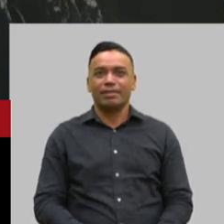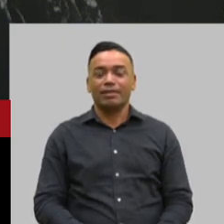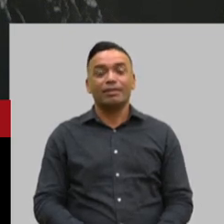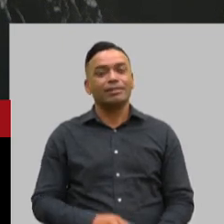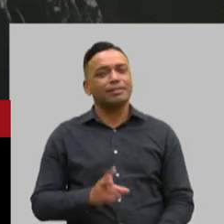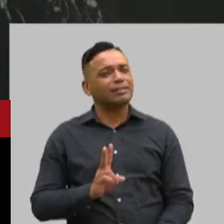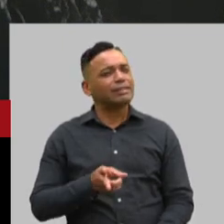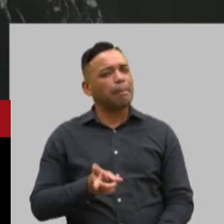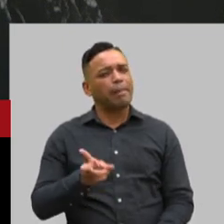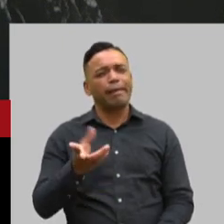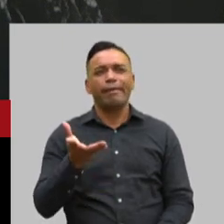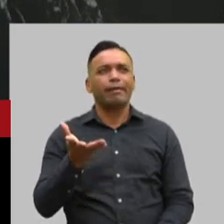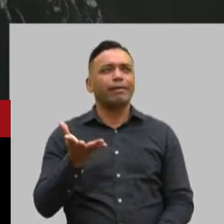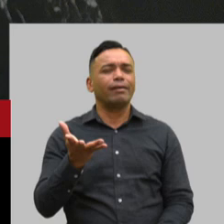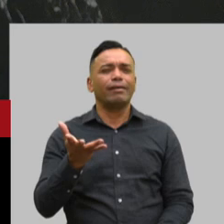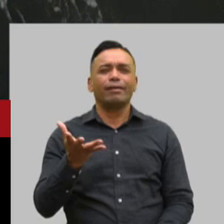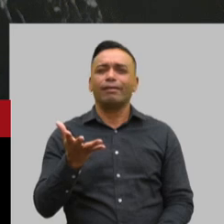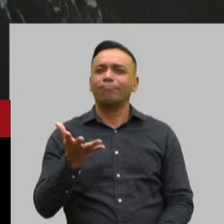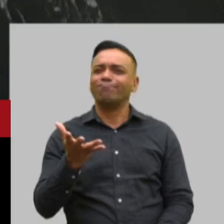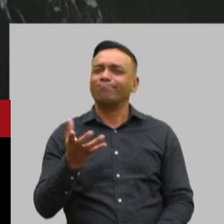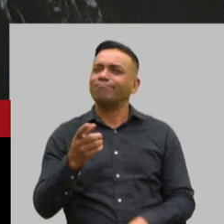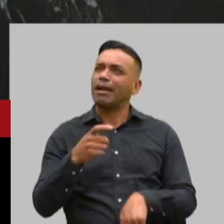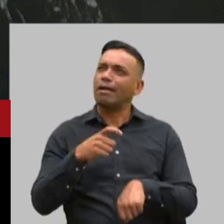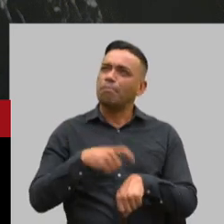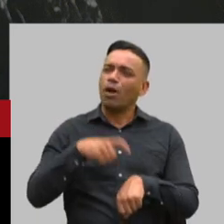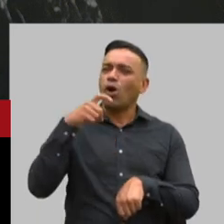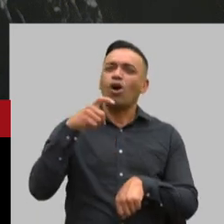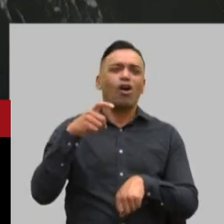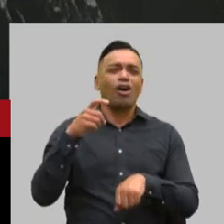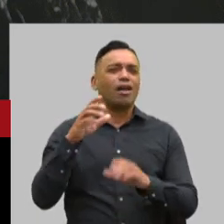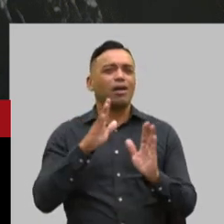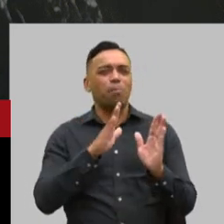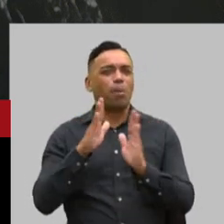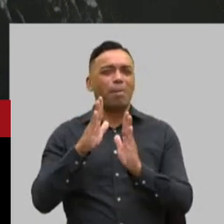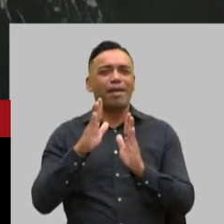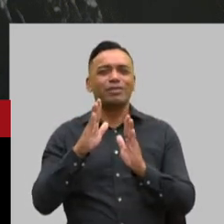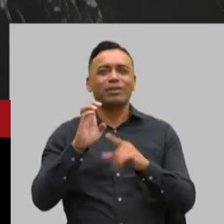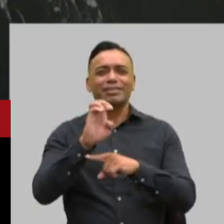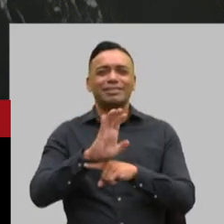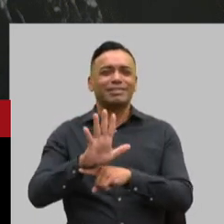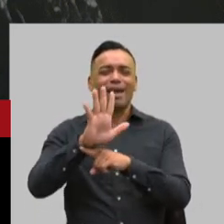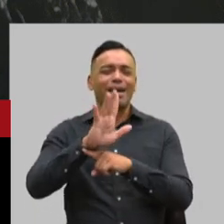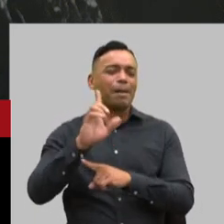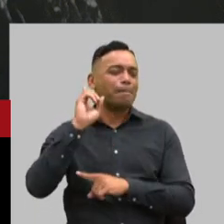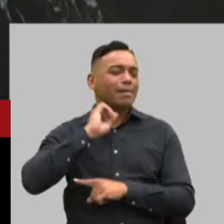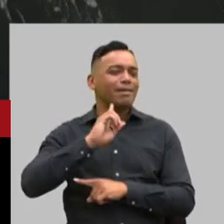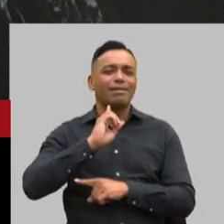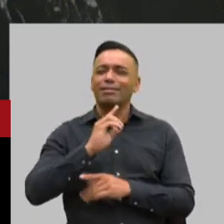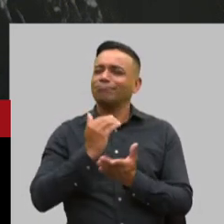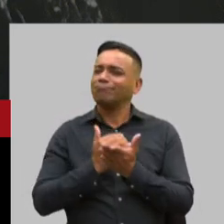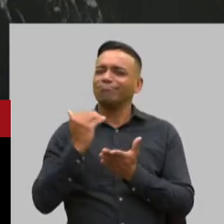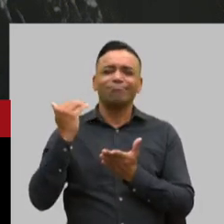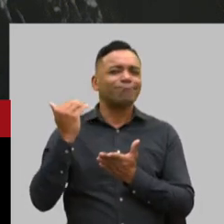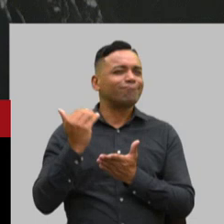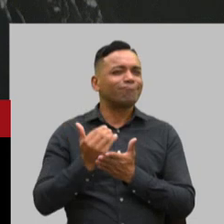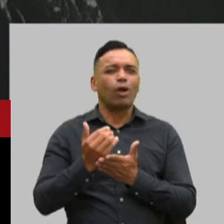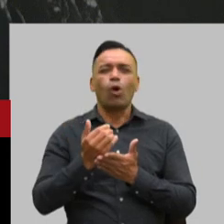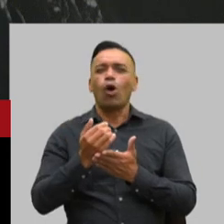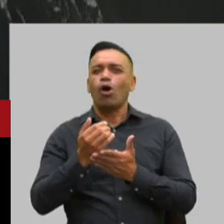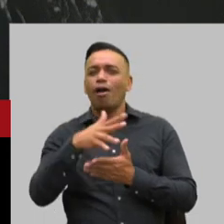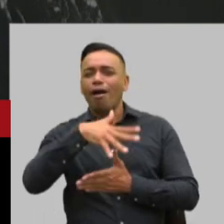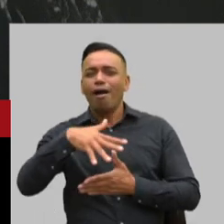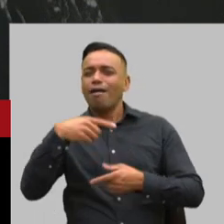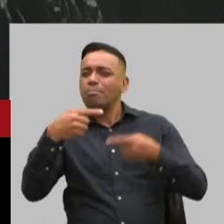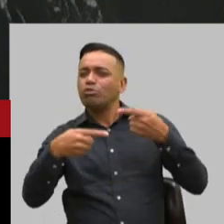começa algum momento em Minas Gerais de maior importância religiosa ou política, os